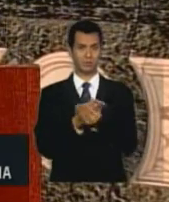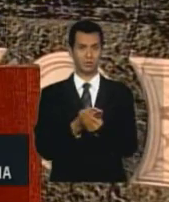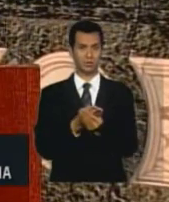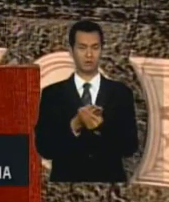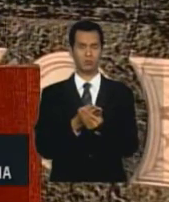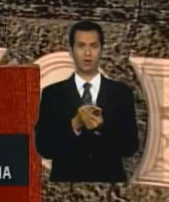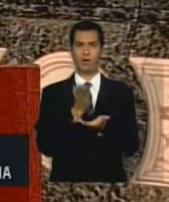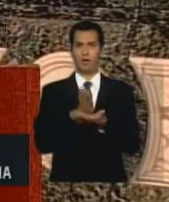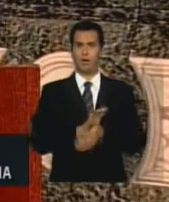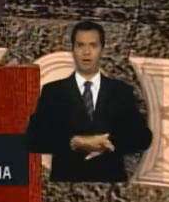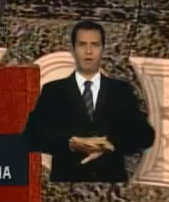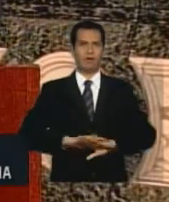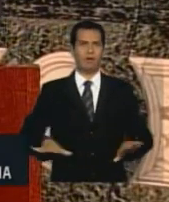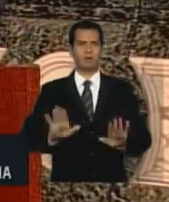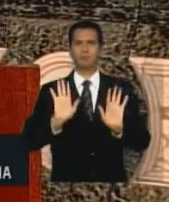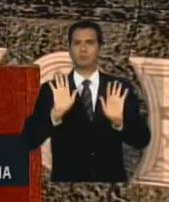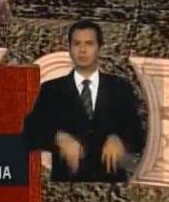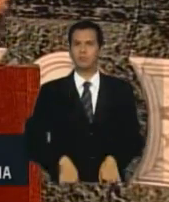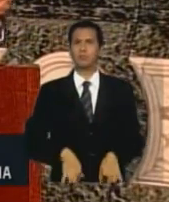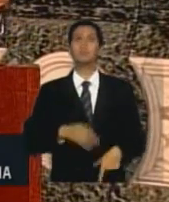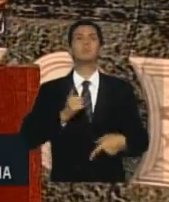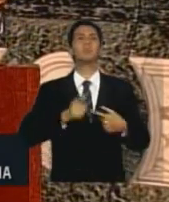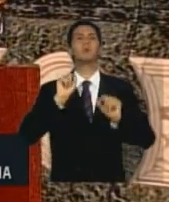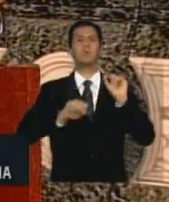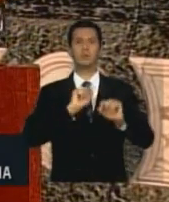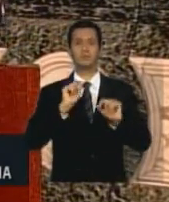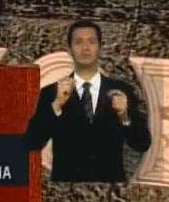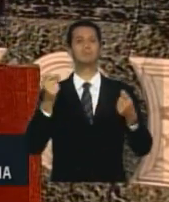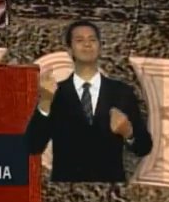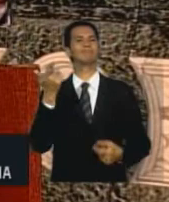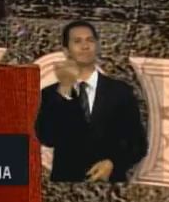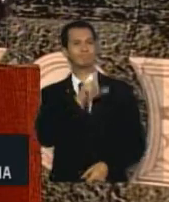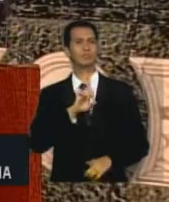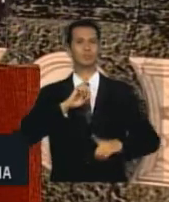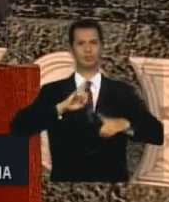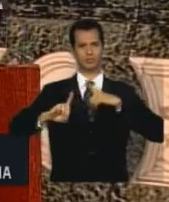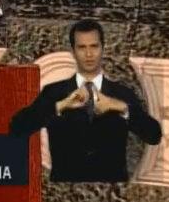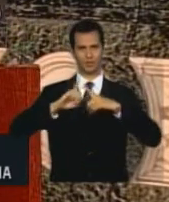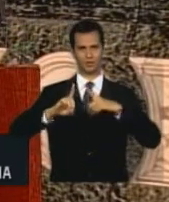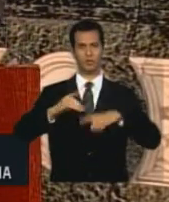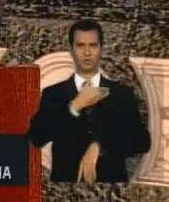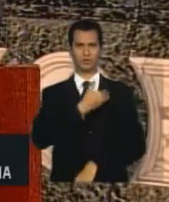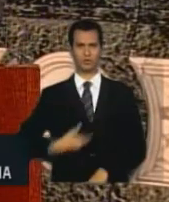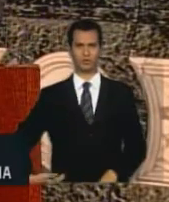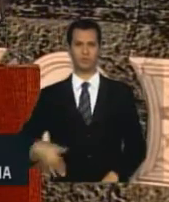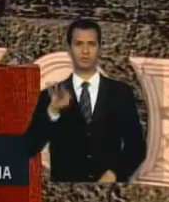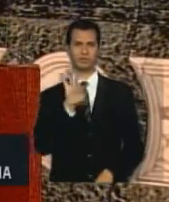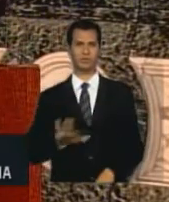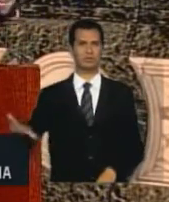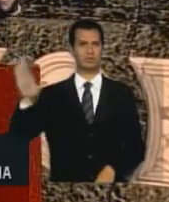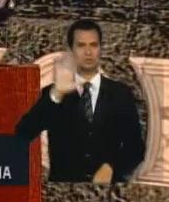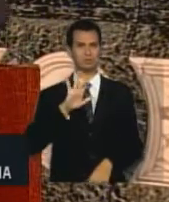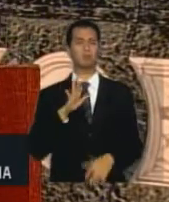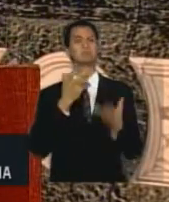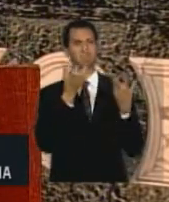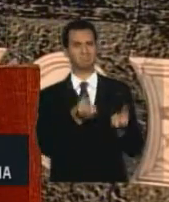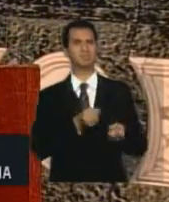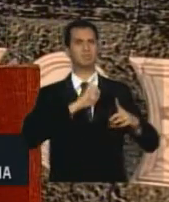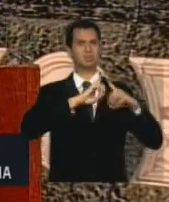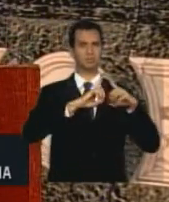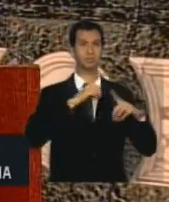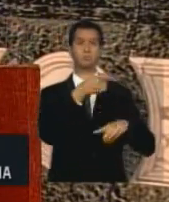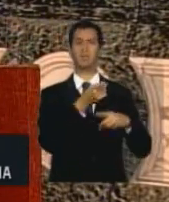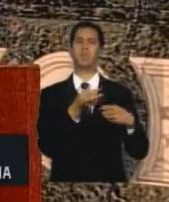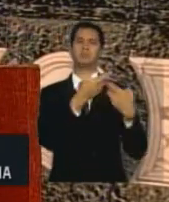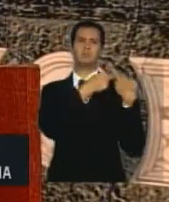contencioso pela capacidade de diálogo demonstrada pelo governo federal, que assume as suas